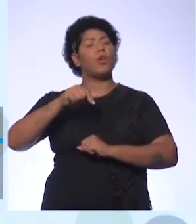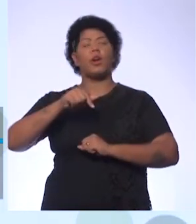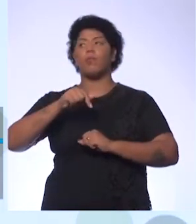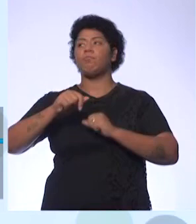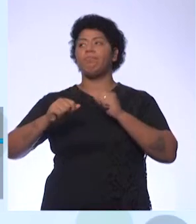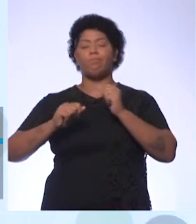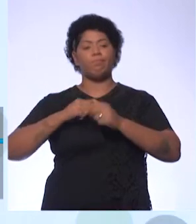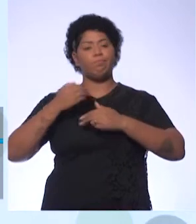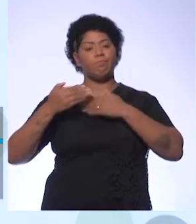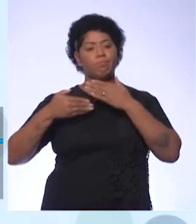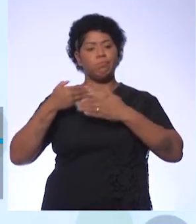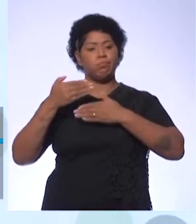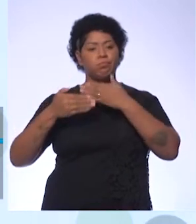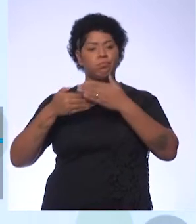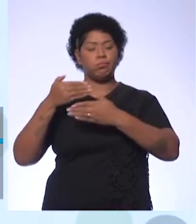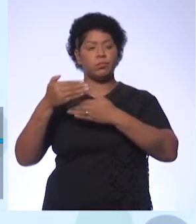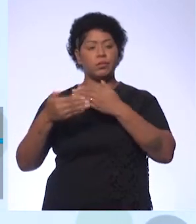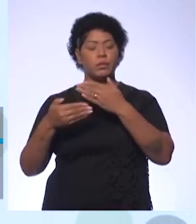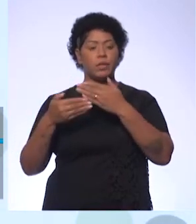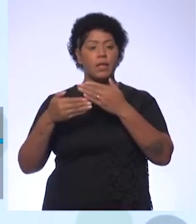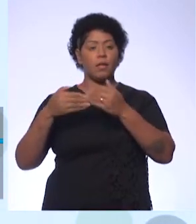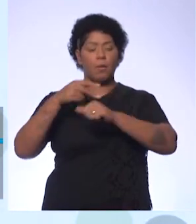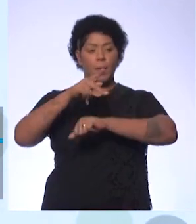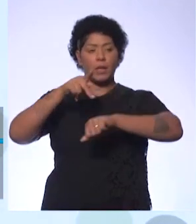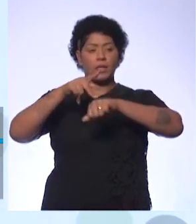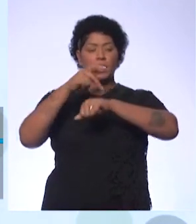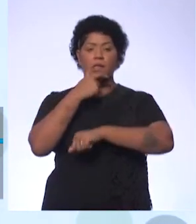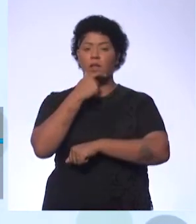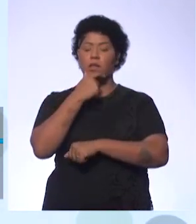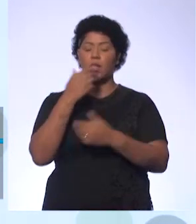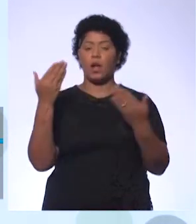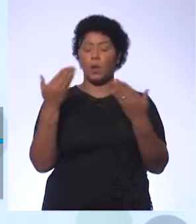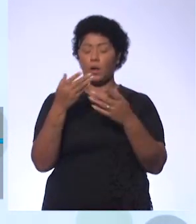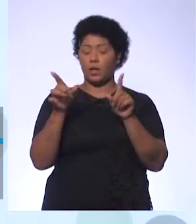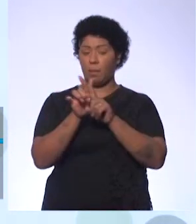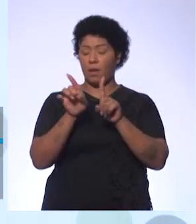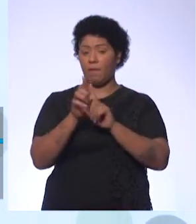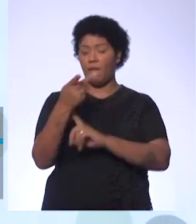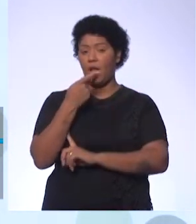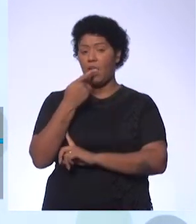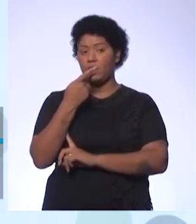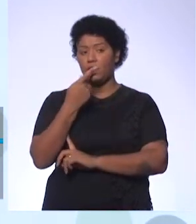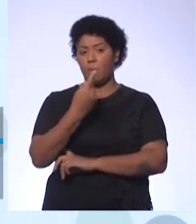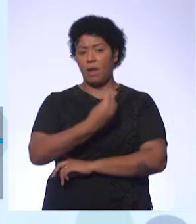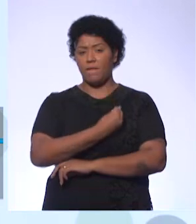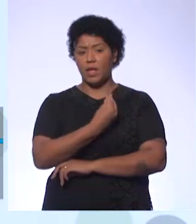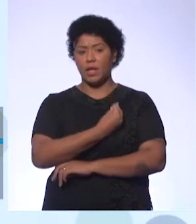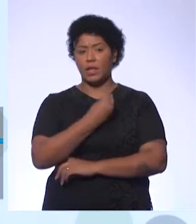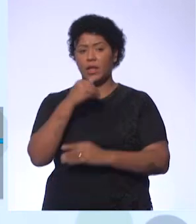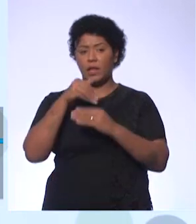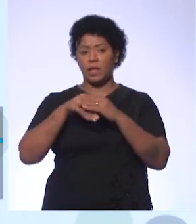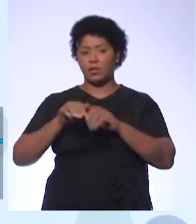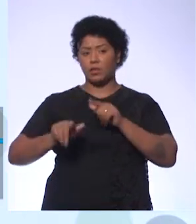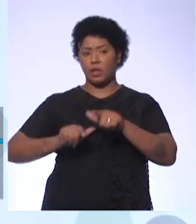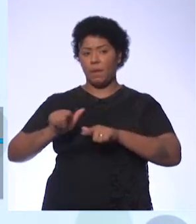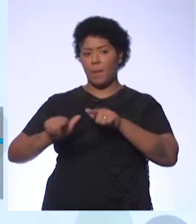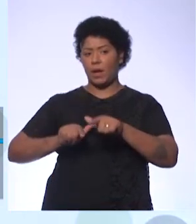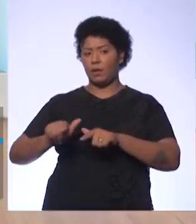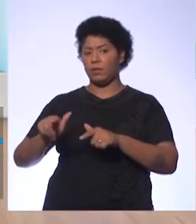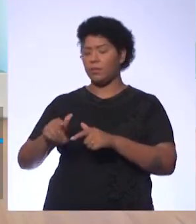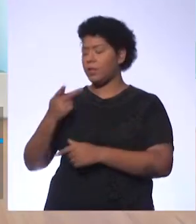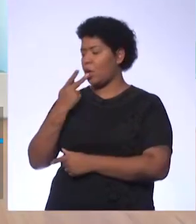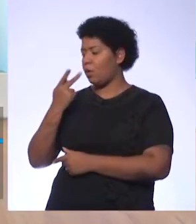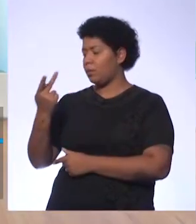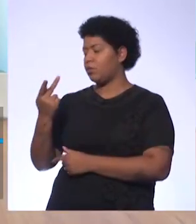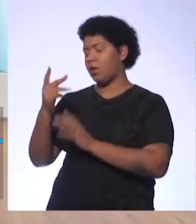Inglaterra. Vamos falar agora um pouco sobre as condições de vida e trabalho. Está bem? Vou pedir para a professora fazer a leitura do texto,